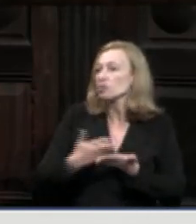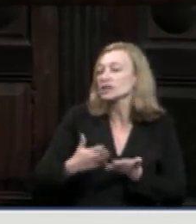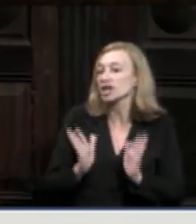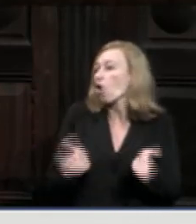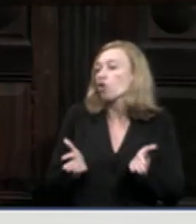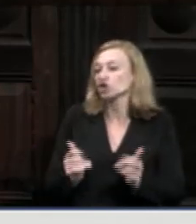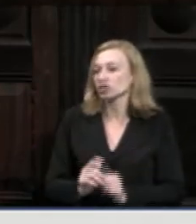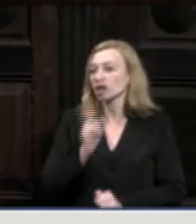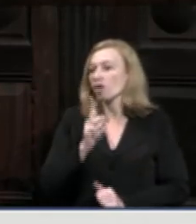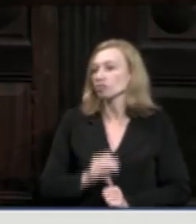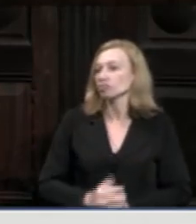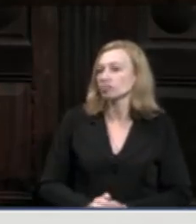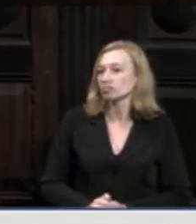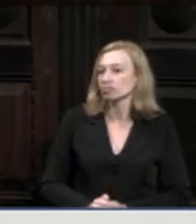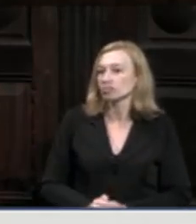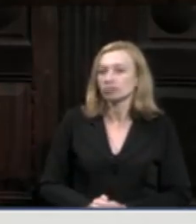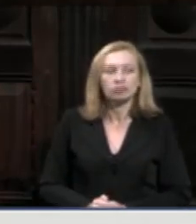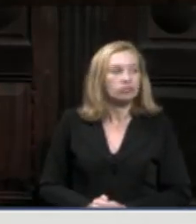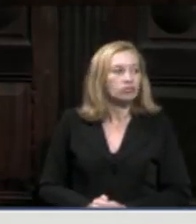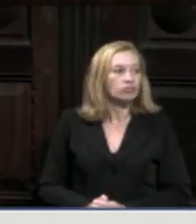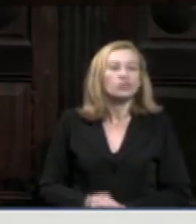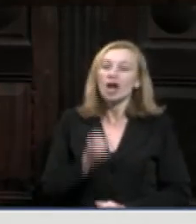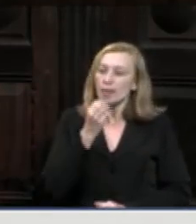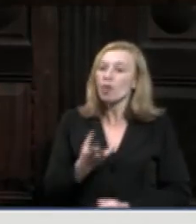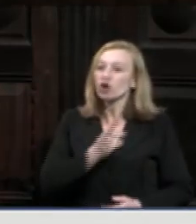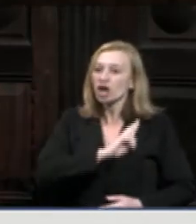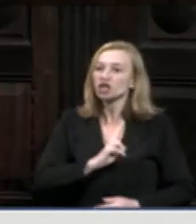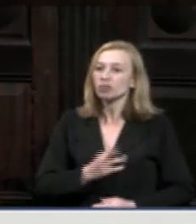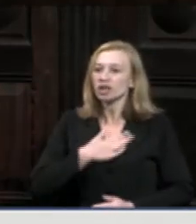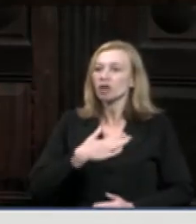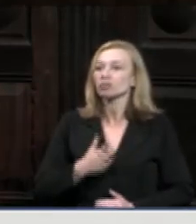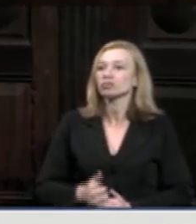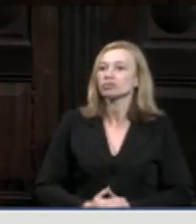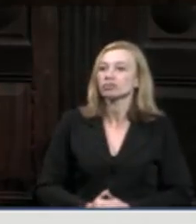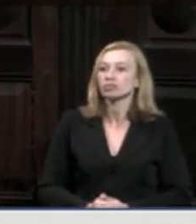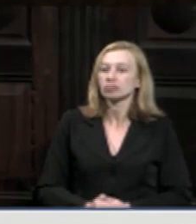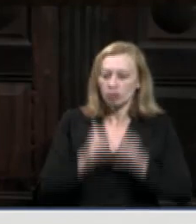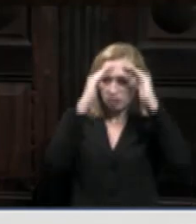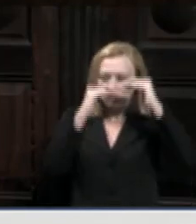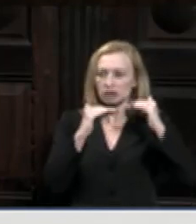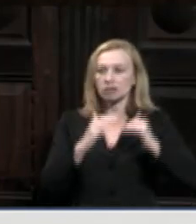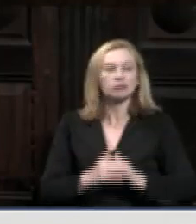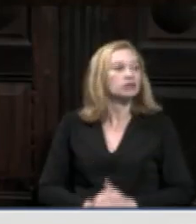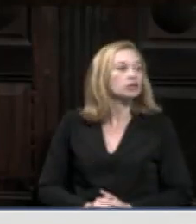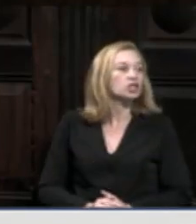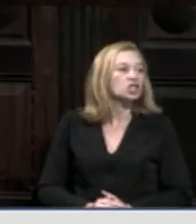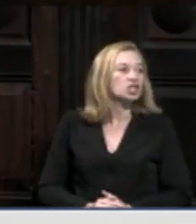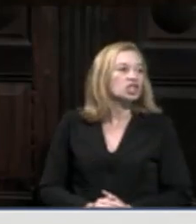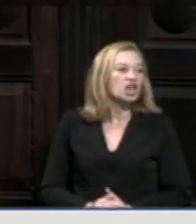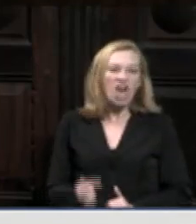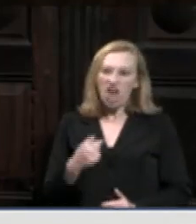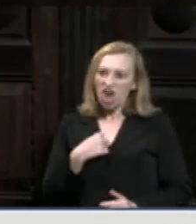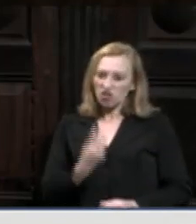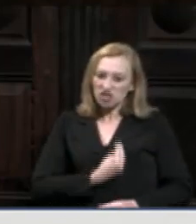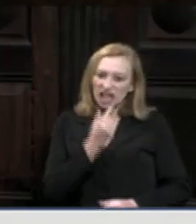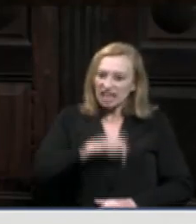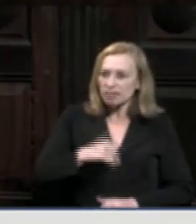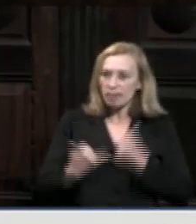História política. É bom que se respeite. E não estou aqui para